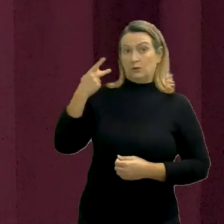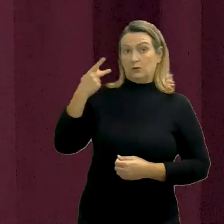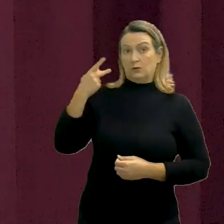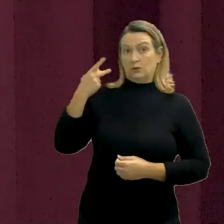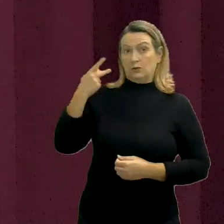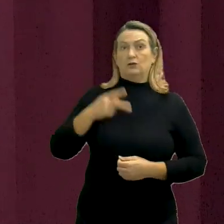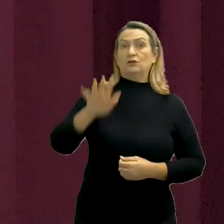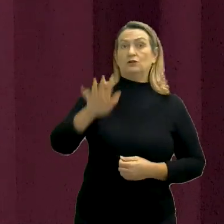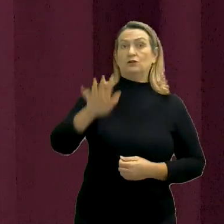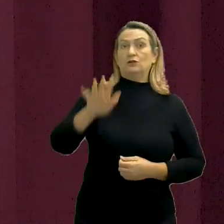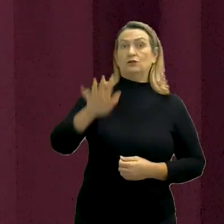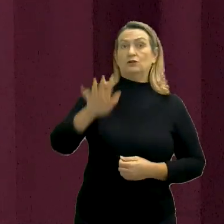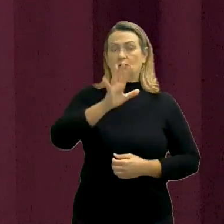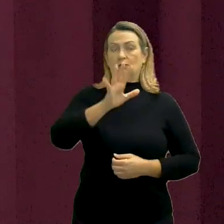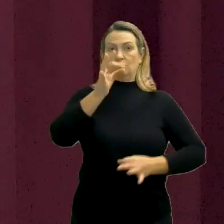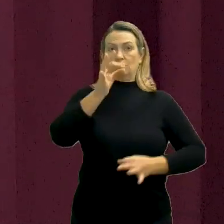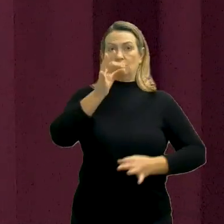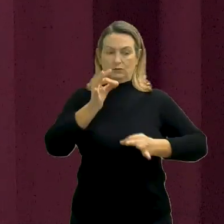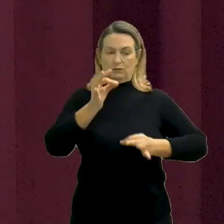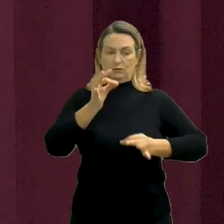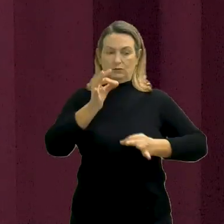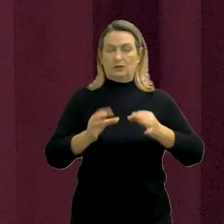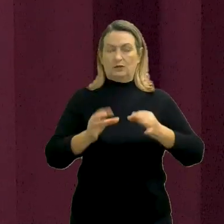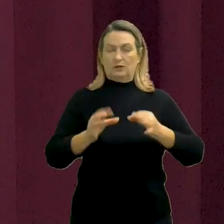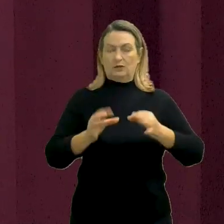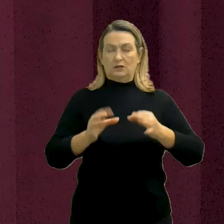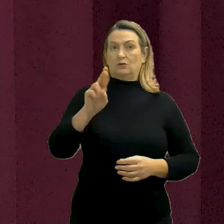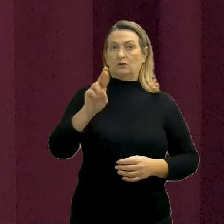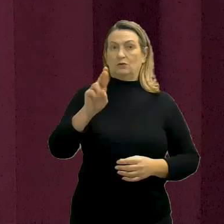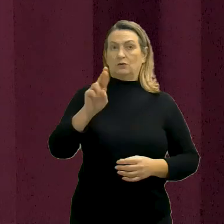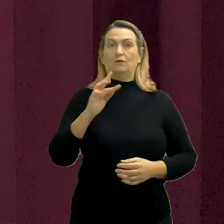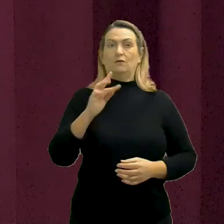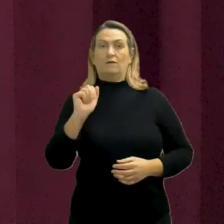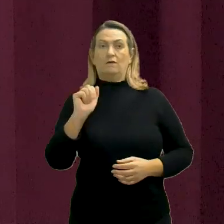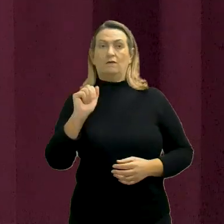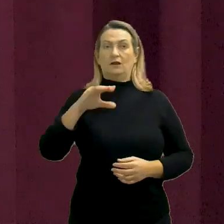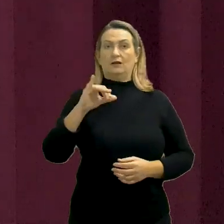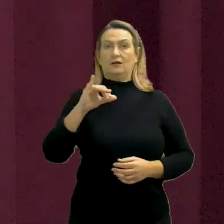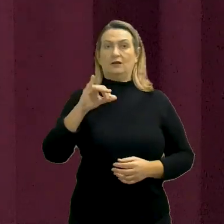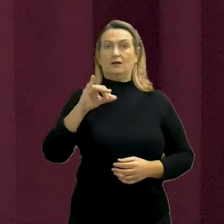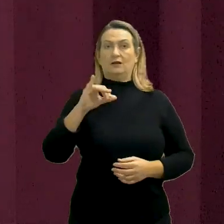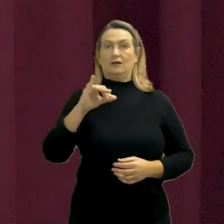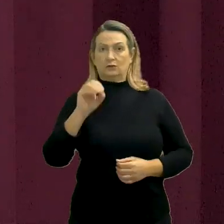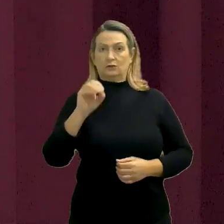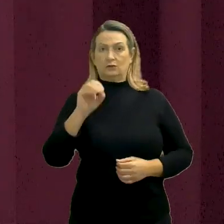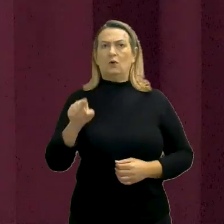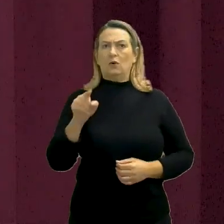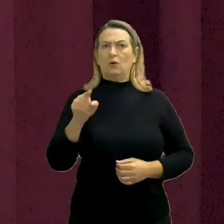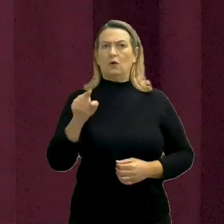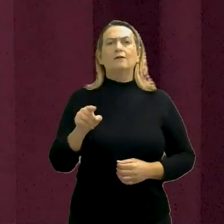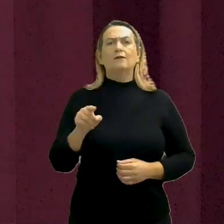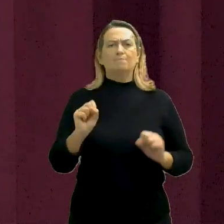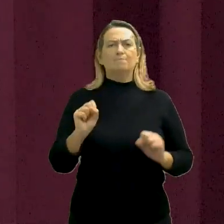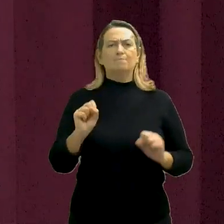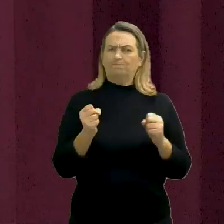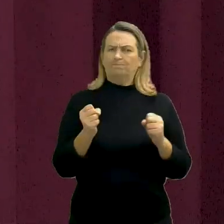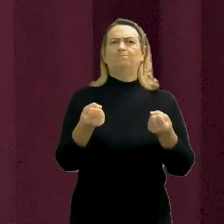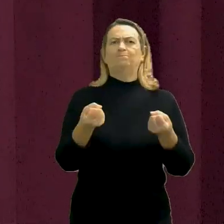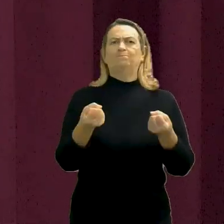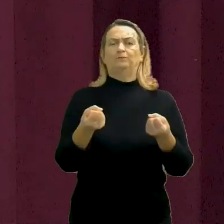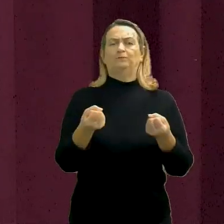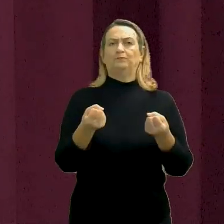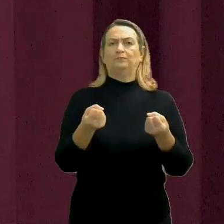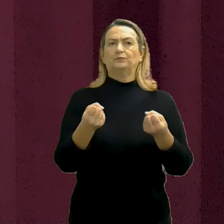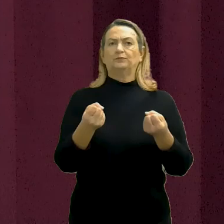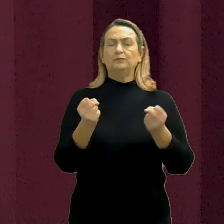que é o nosso chefe da nossa instituição ele está imbuído nesse sentido né que as eleições